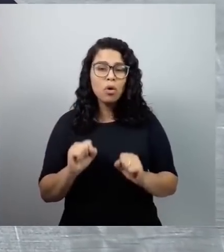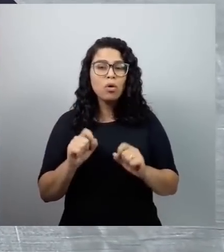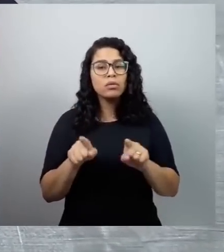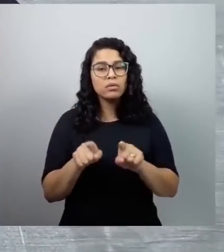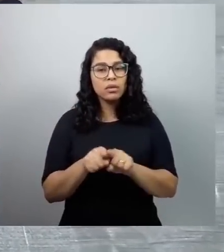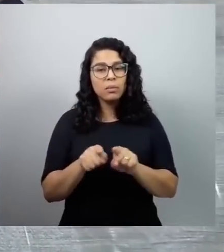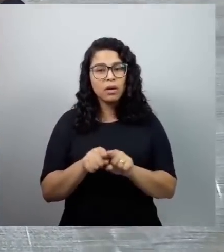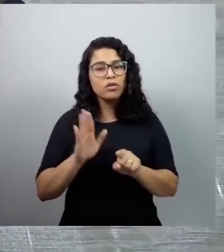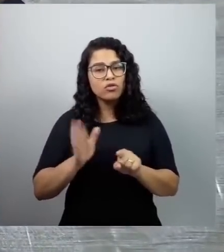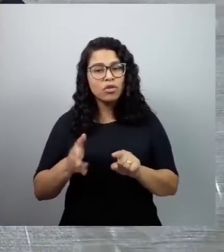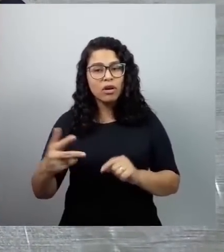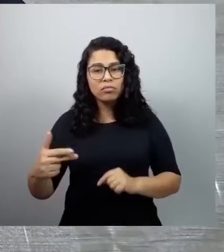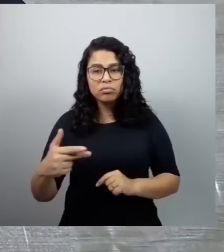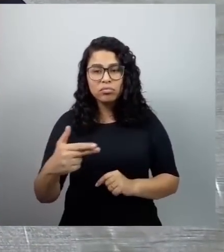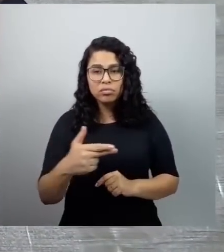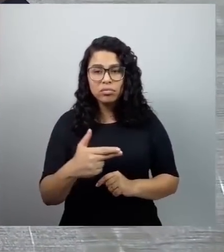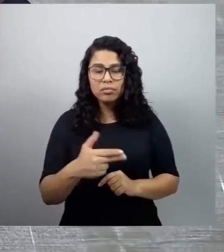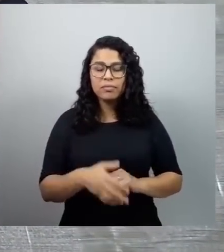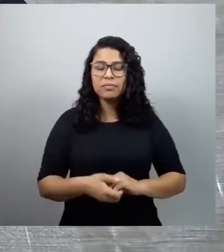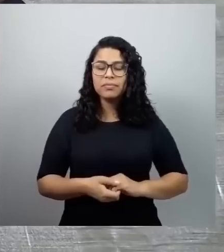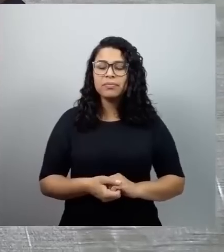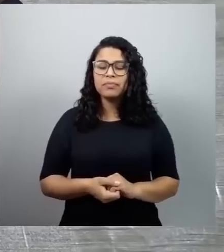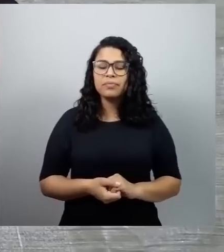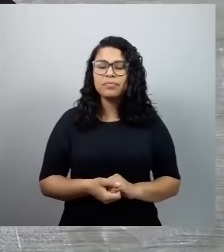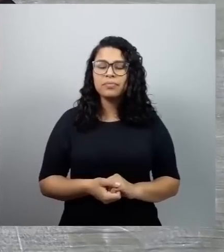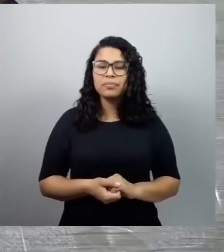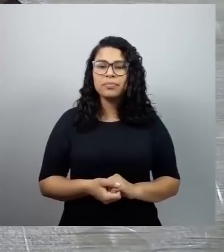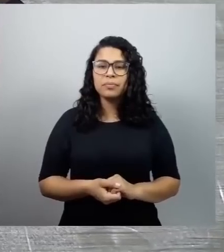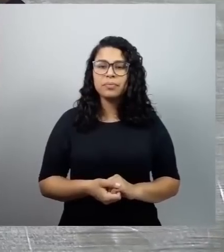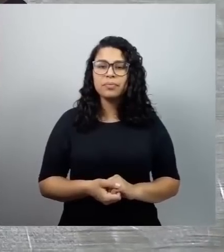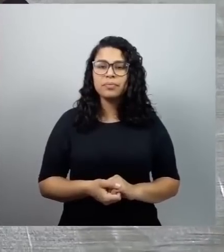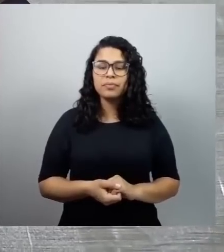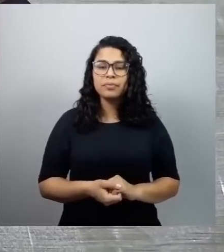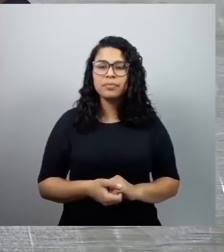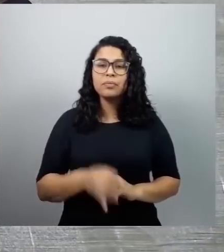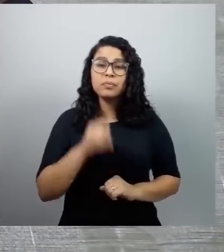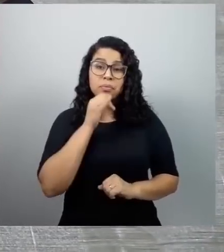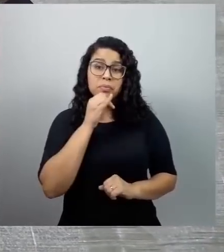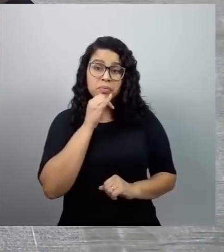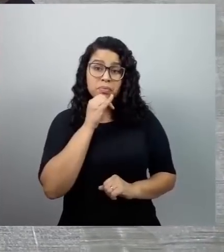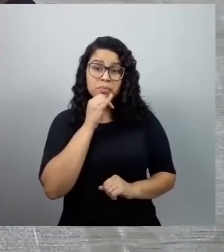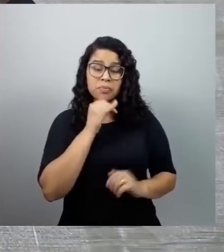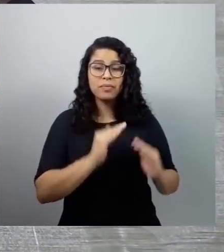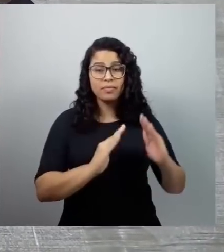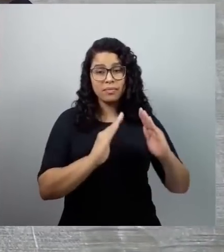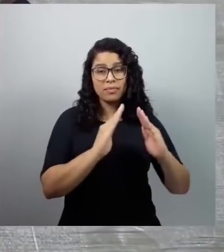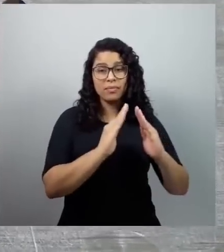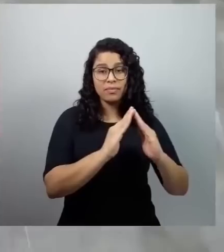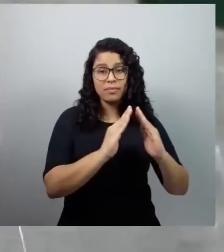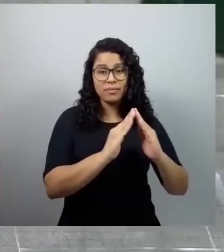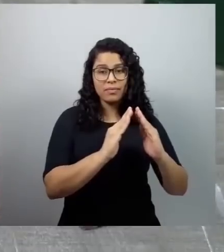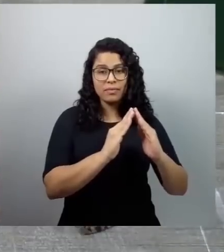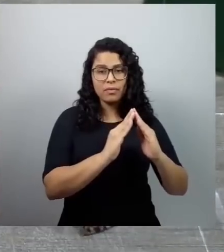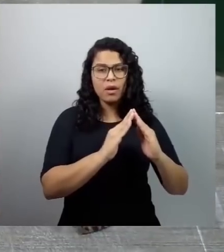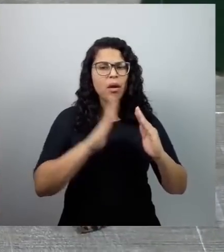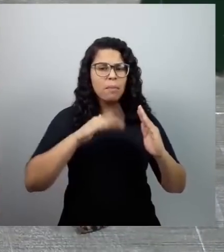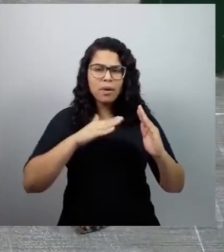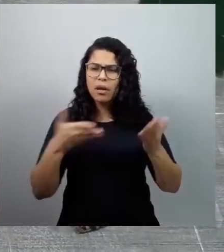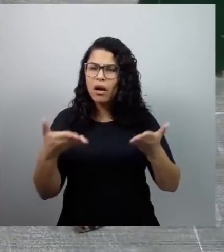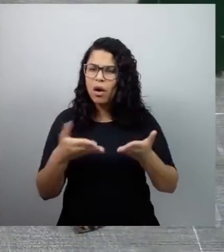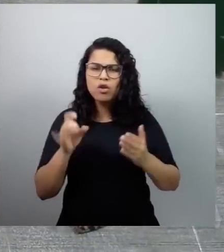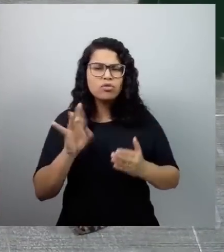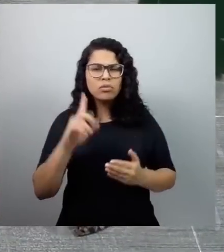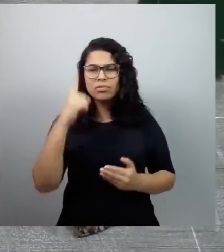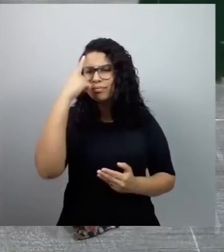azul, porque eu tenho os desenhos aqui. Por exemplo, eu tenho uma casinha, eu não vou